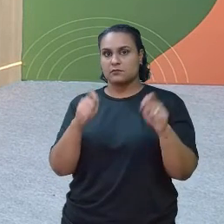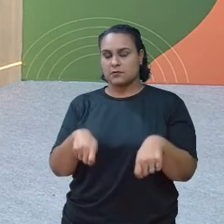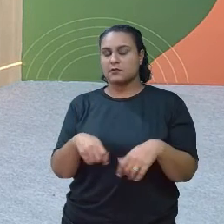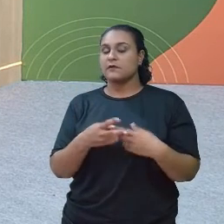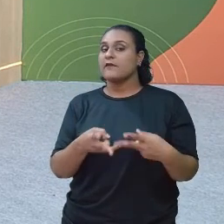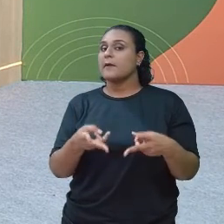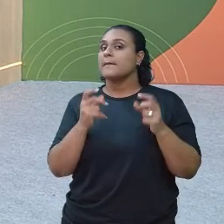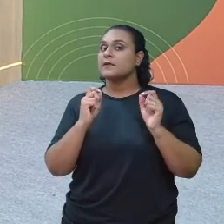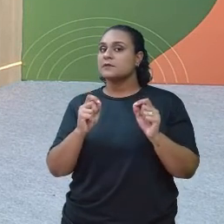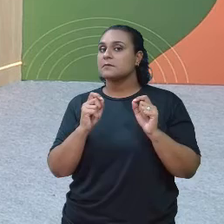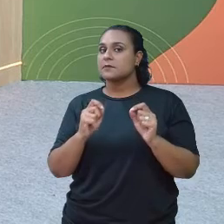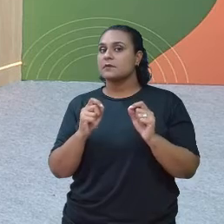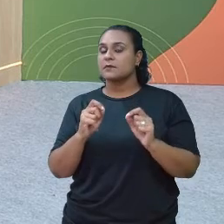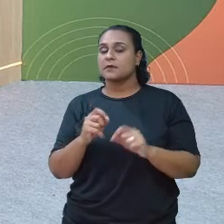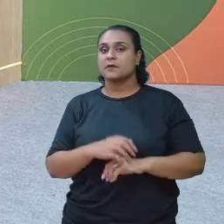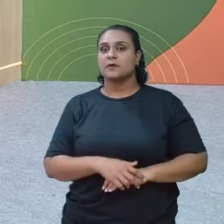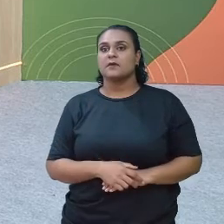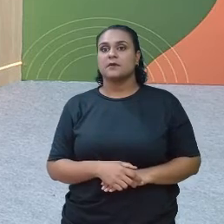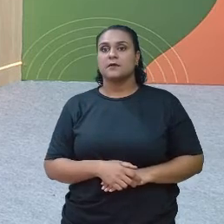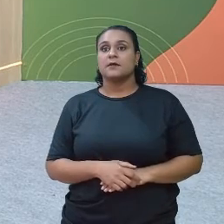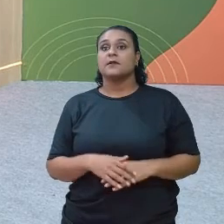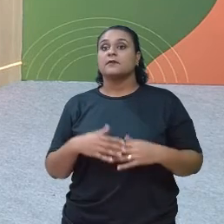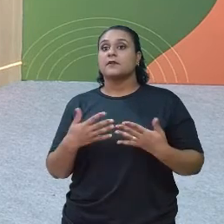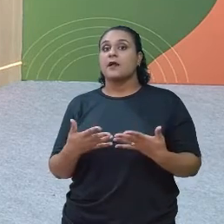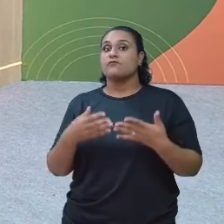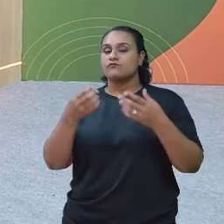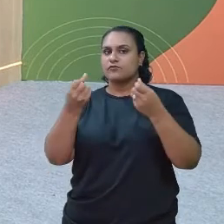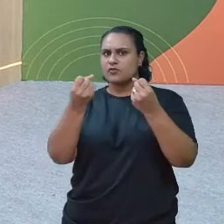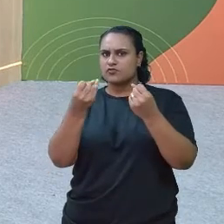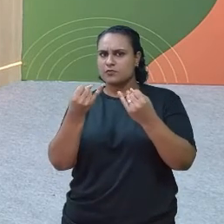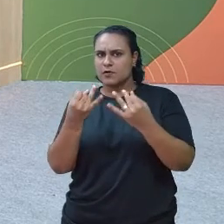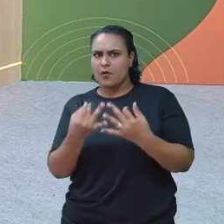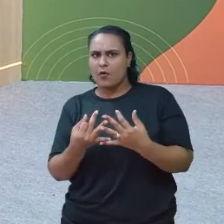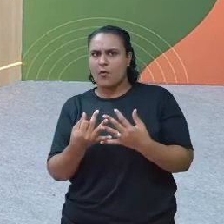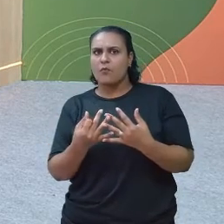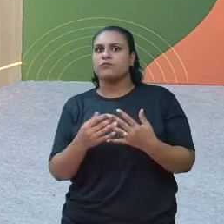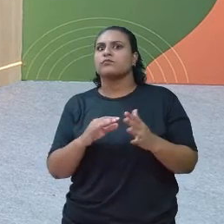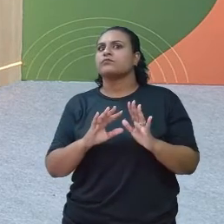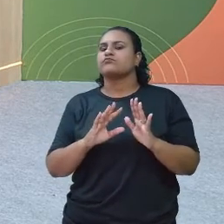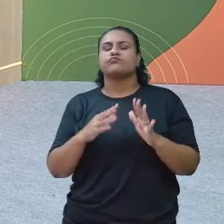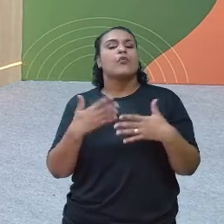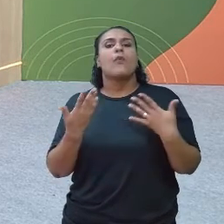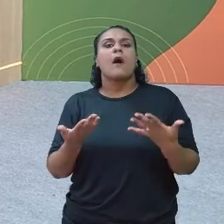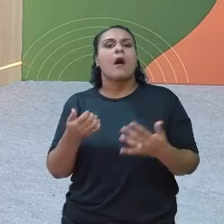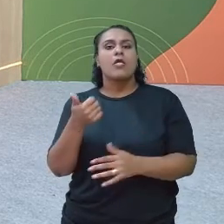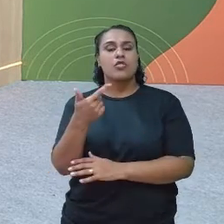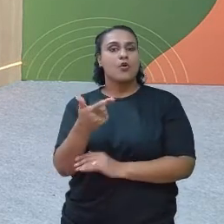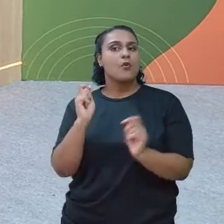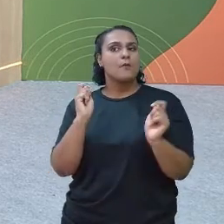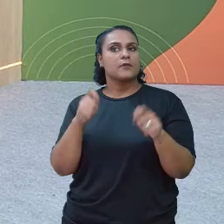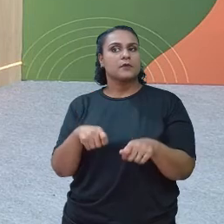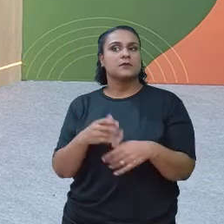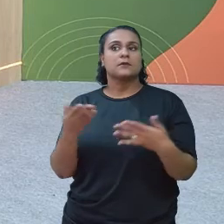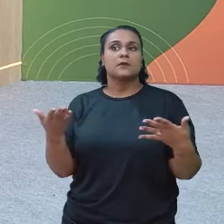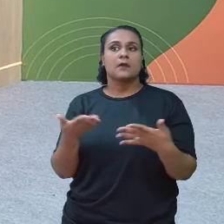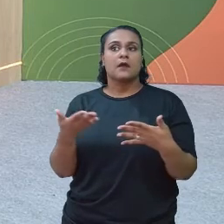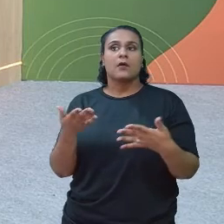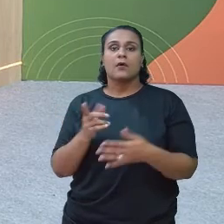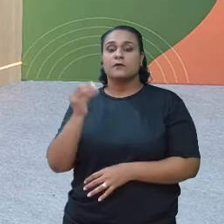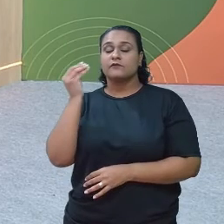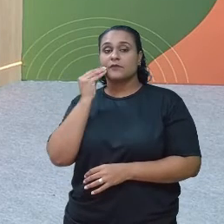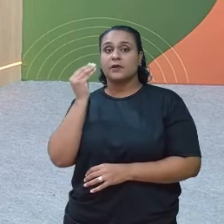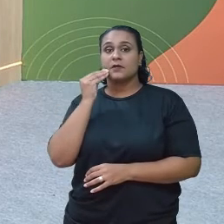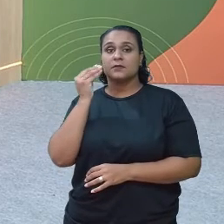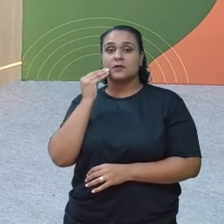vai notar o seguinte, né? Já descrevemos quais são essas 12 possibilidades e a partir de agora a gente vai